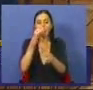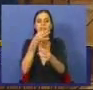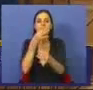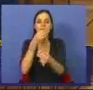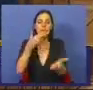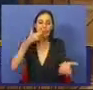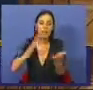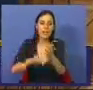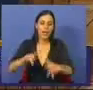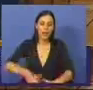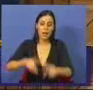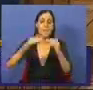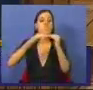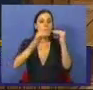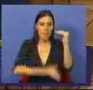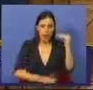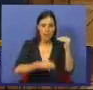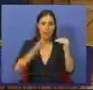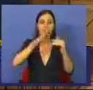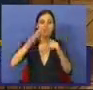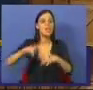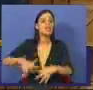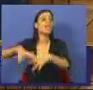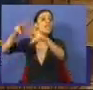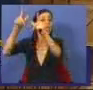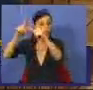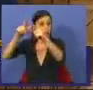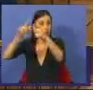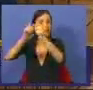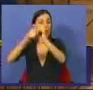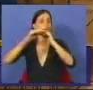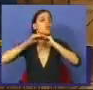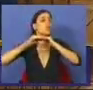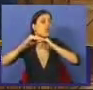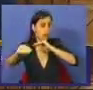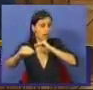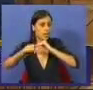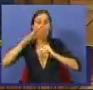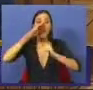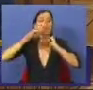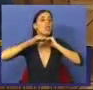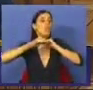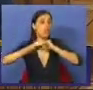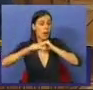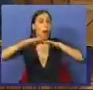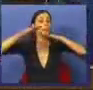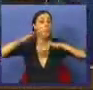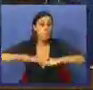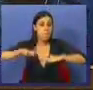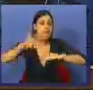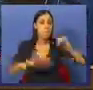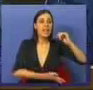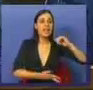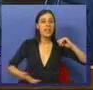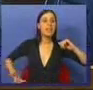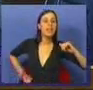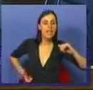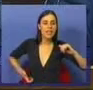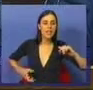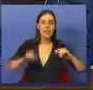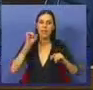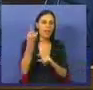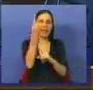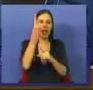Na realidade, tem mais desfazamento quando há crescimento do que quando há estagnação. Porque quando há estagnação e recessão, o desemprego bate à porta